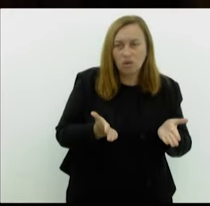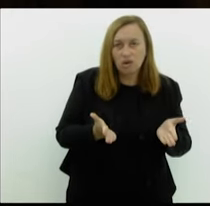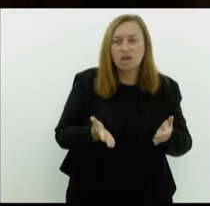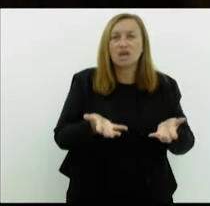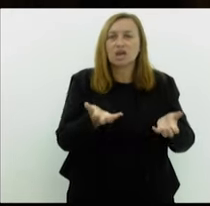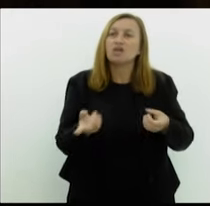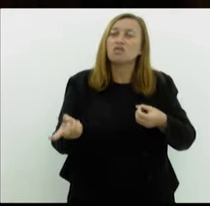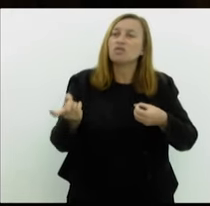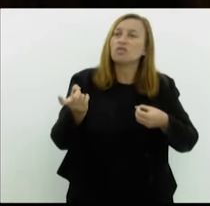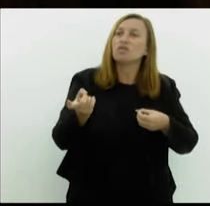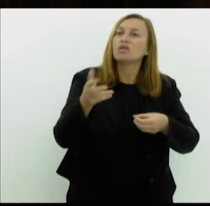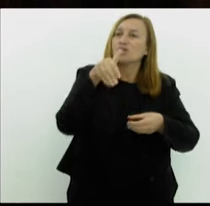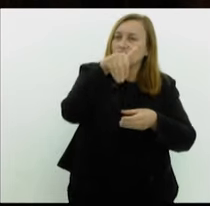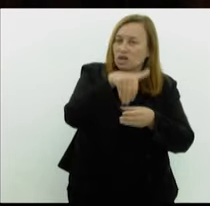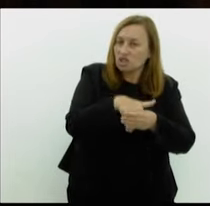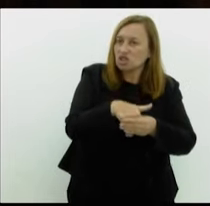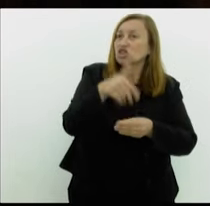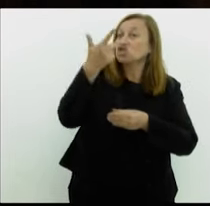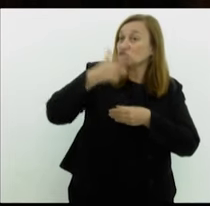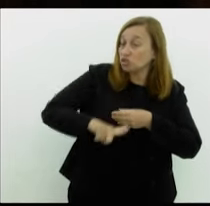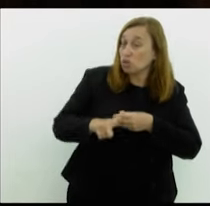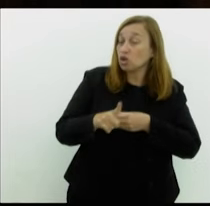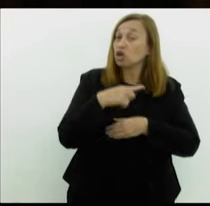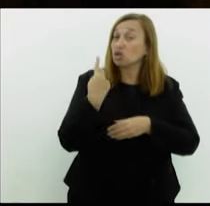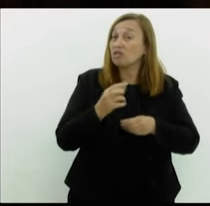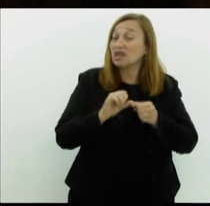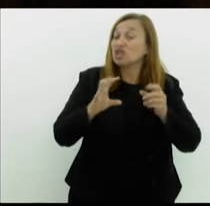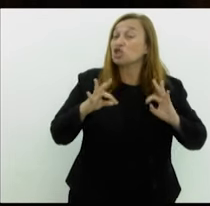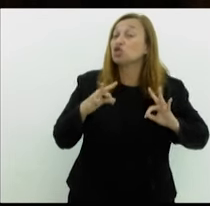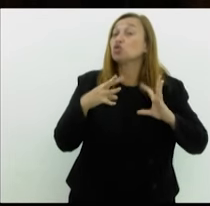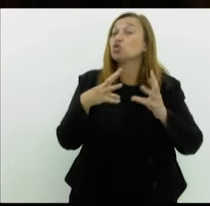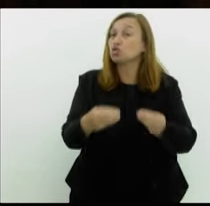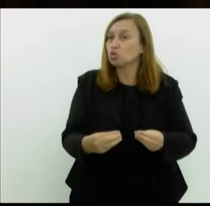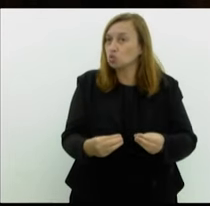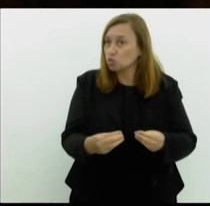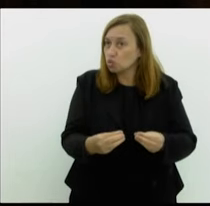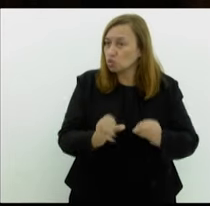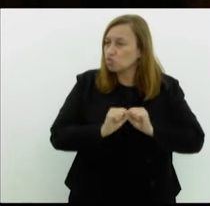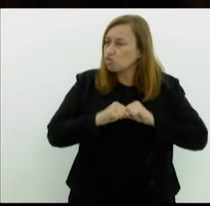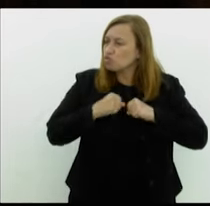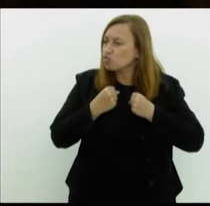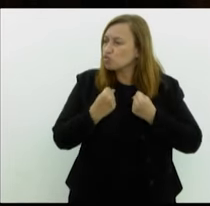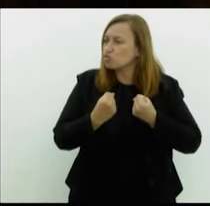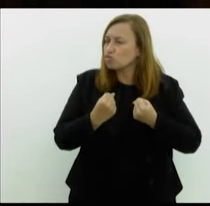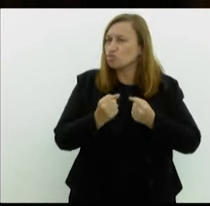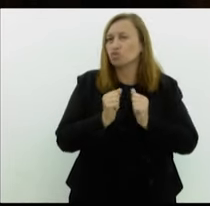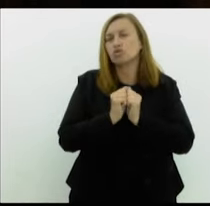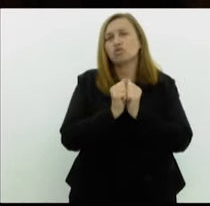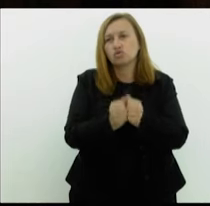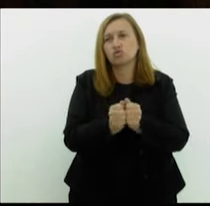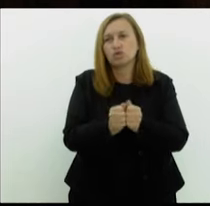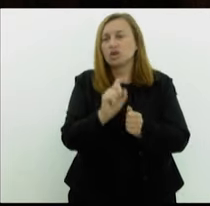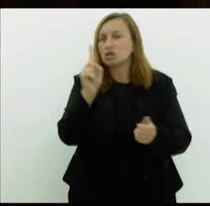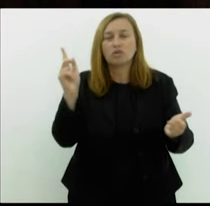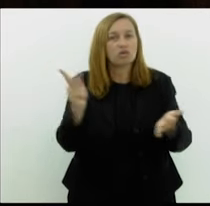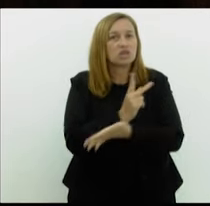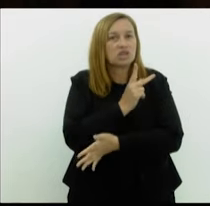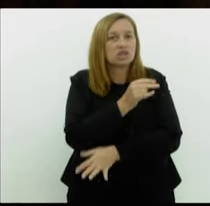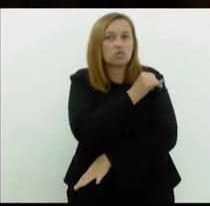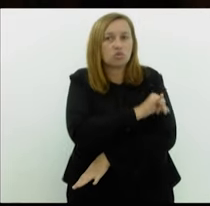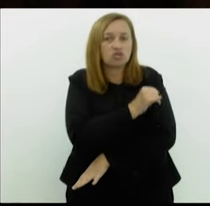reeleger, o que nós faremos de tudo aqui, irmanados, para que não ocorra para o bem do Rio de